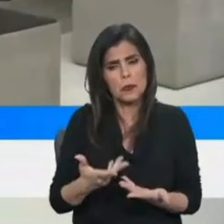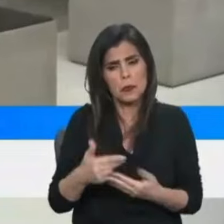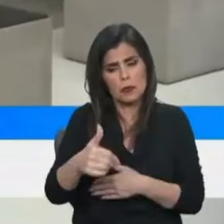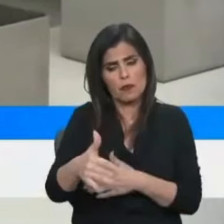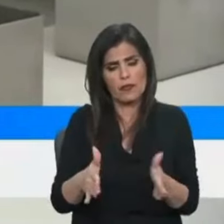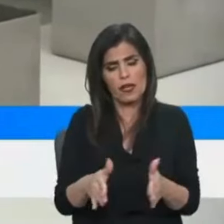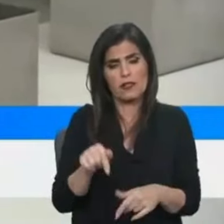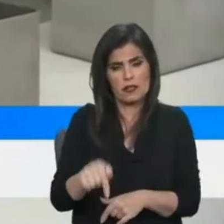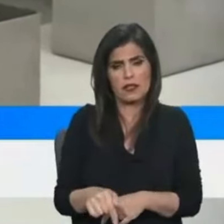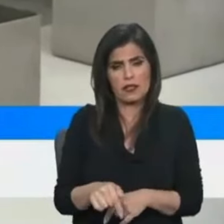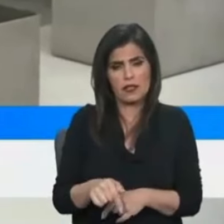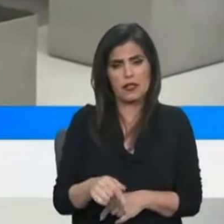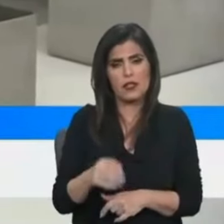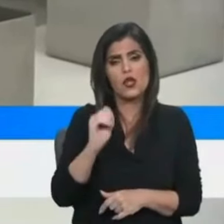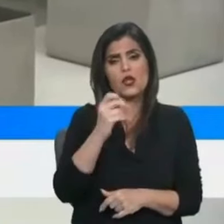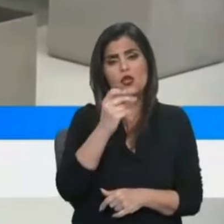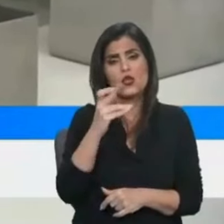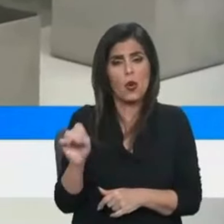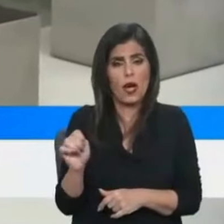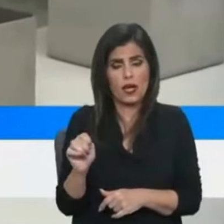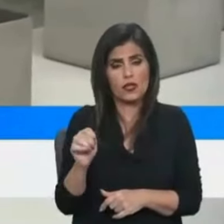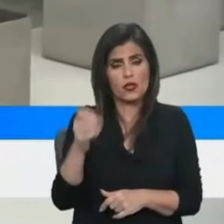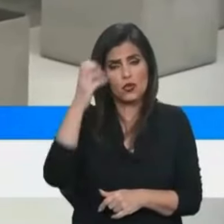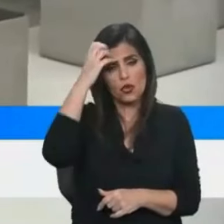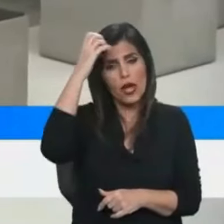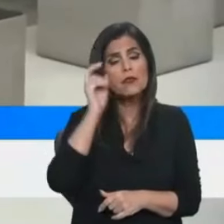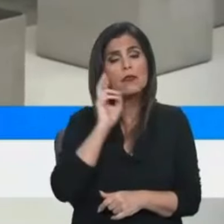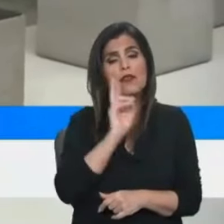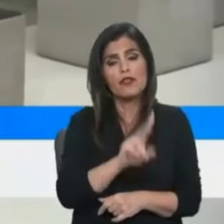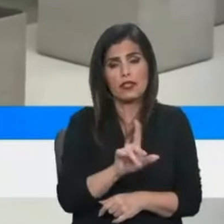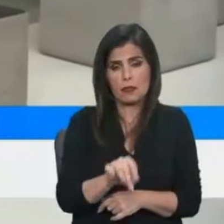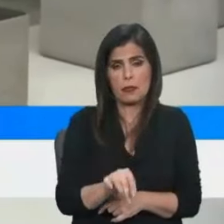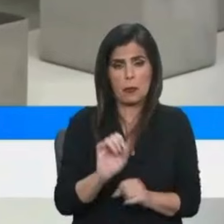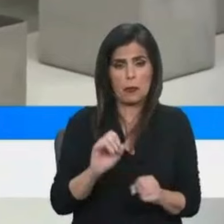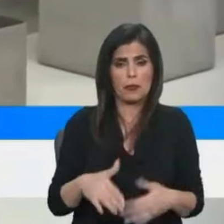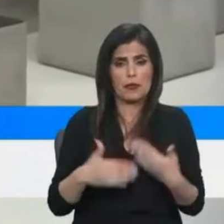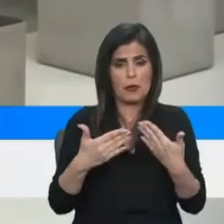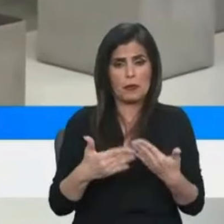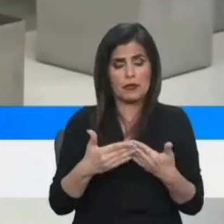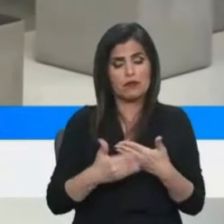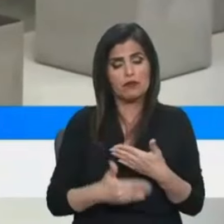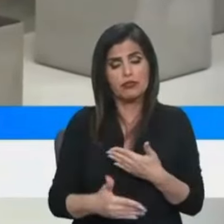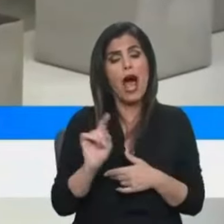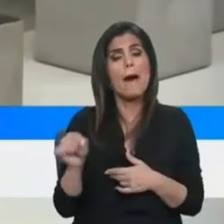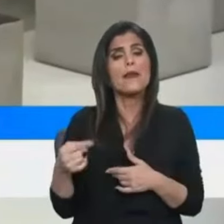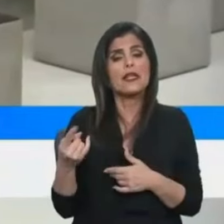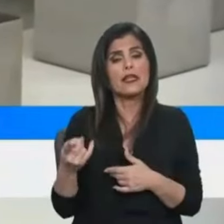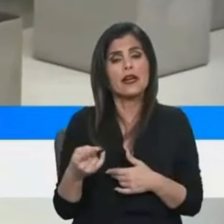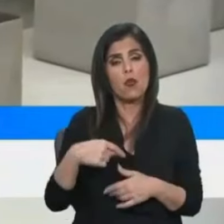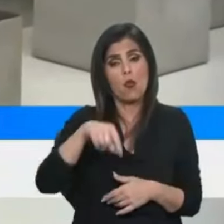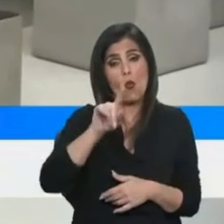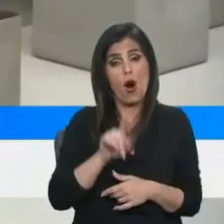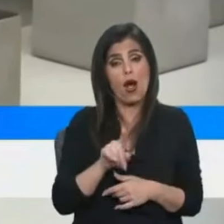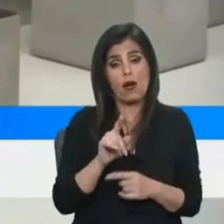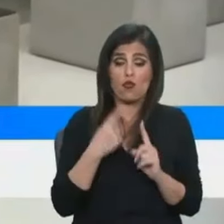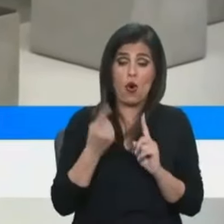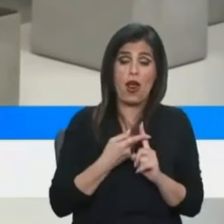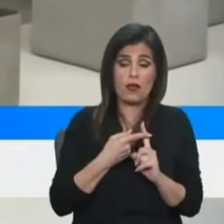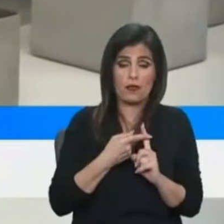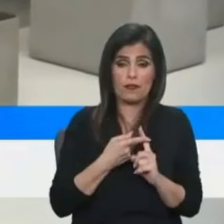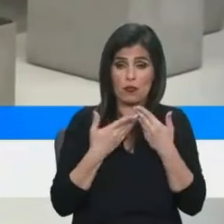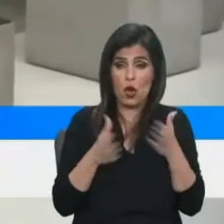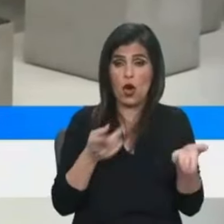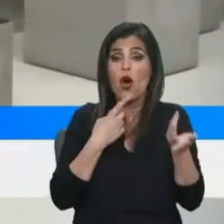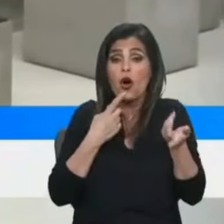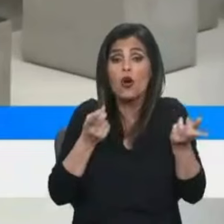Galeria Soares dos Reis. Ora, para ver também, e principalmente a partir da manhã, que faz um ano desta